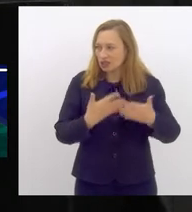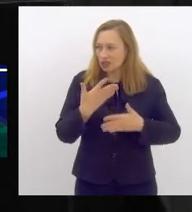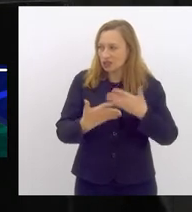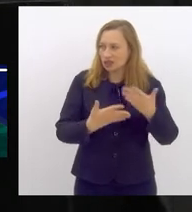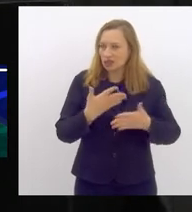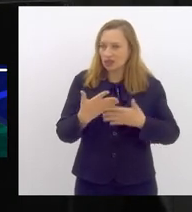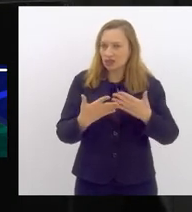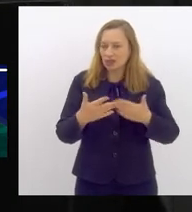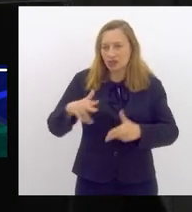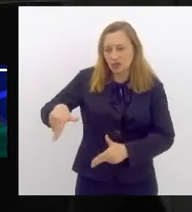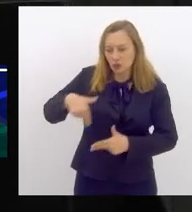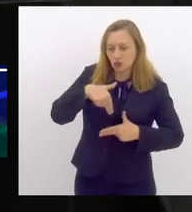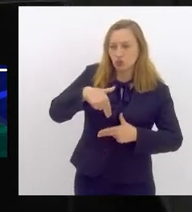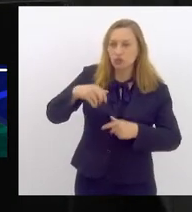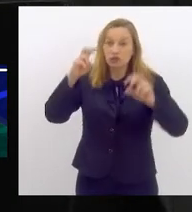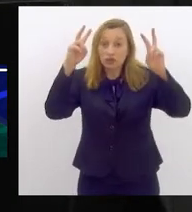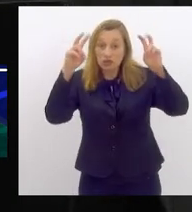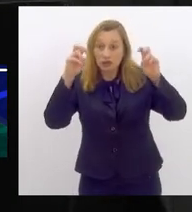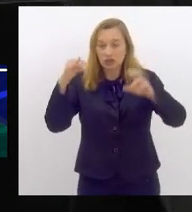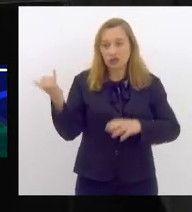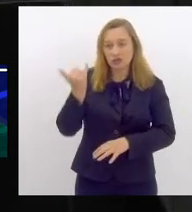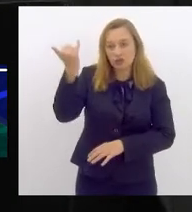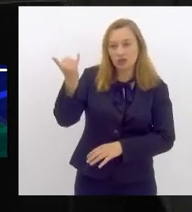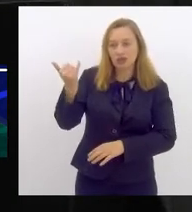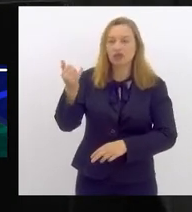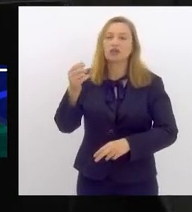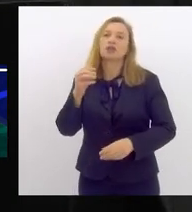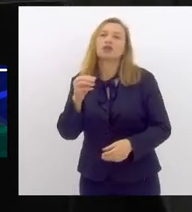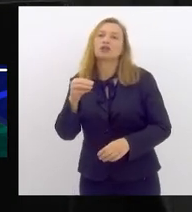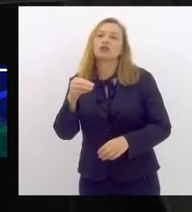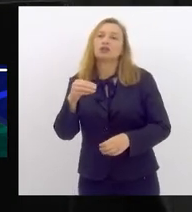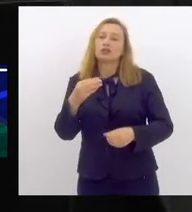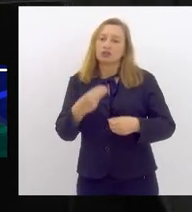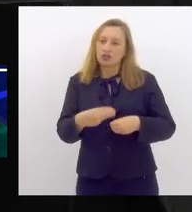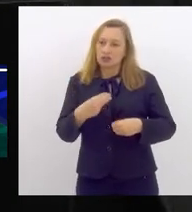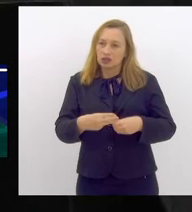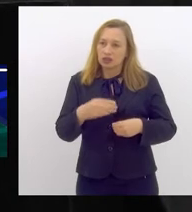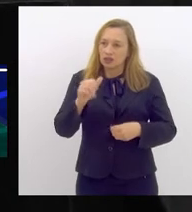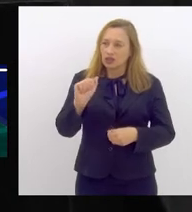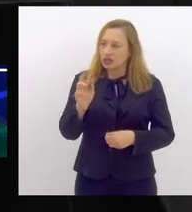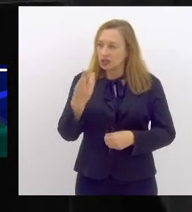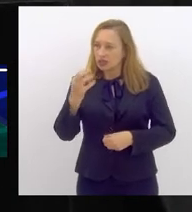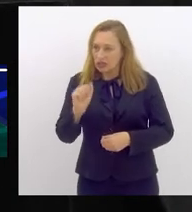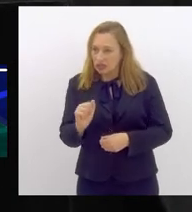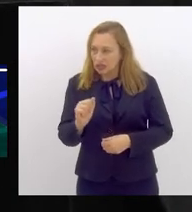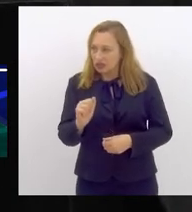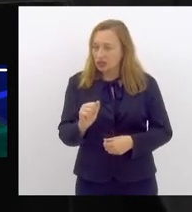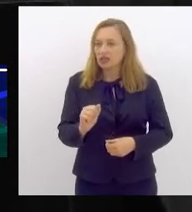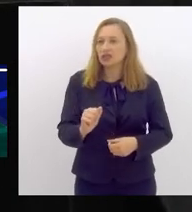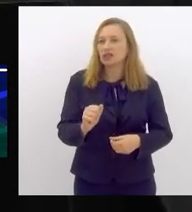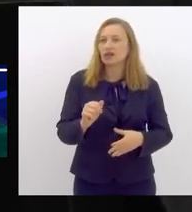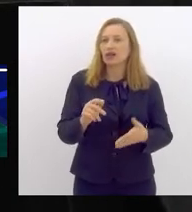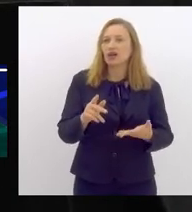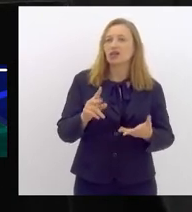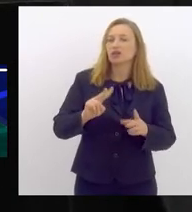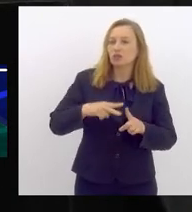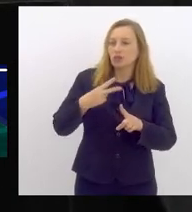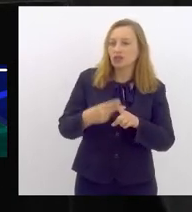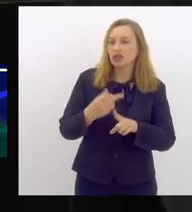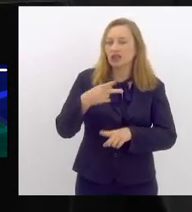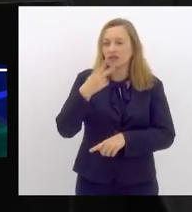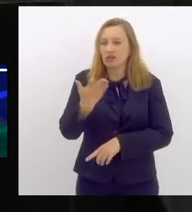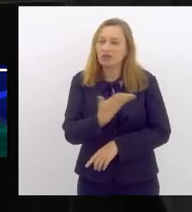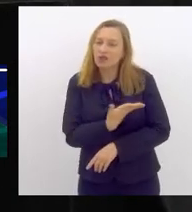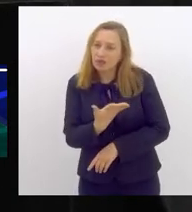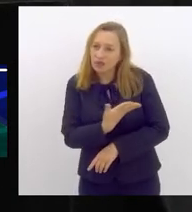para falar de um tema muito importante para o meu município em Angra dos Reis replicando Inclusive a fala da